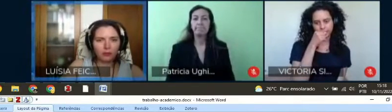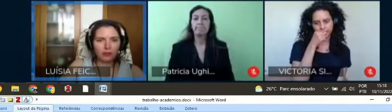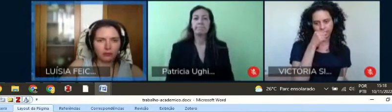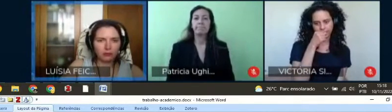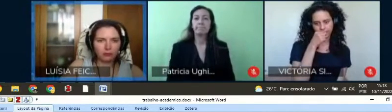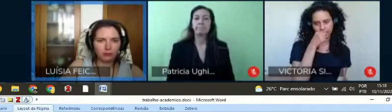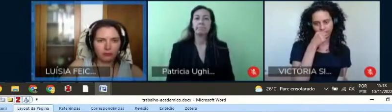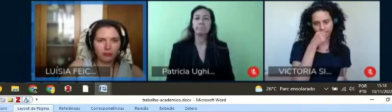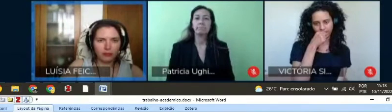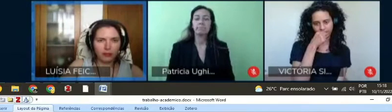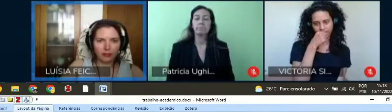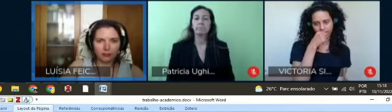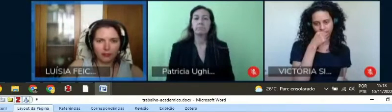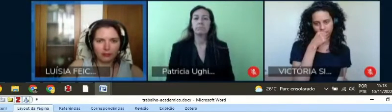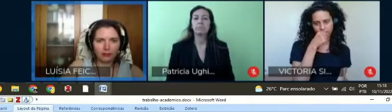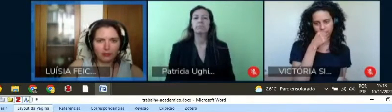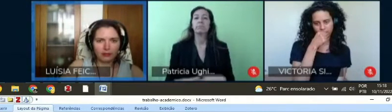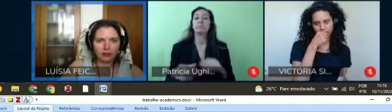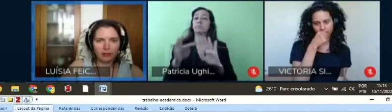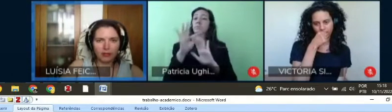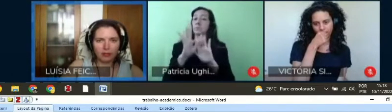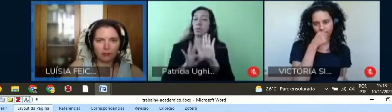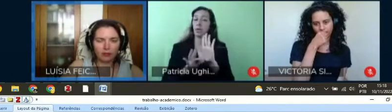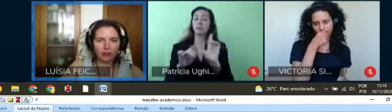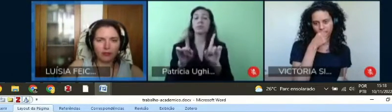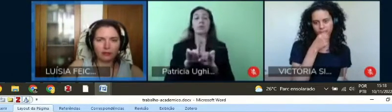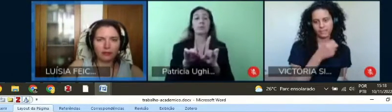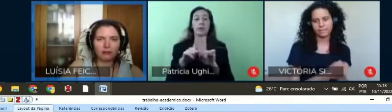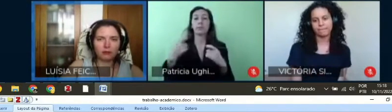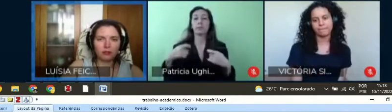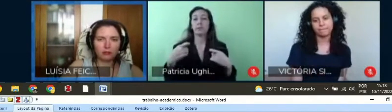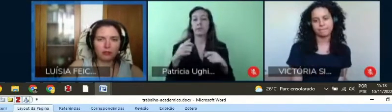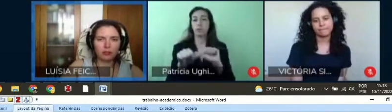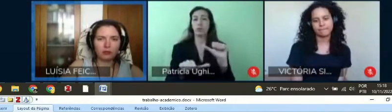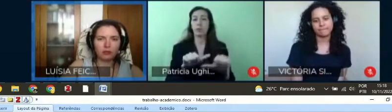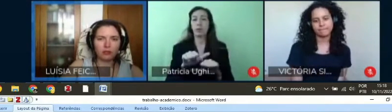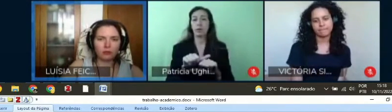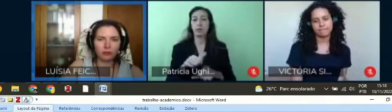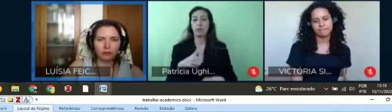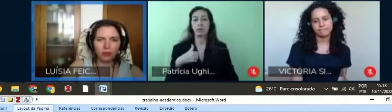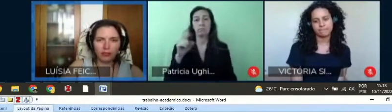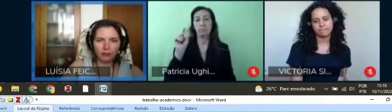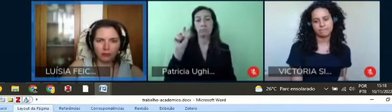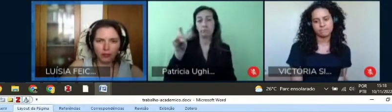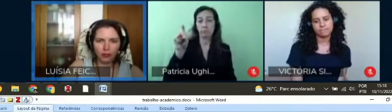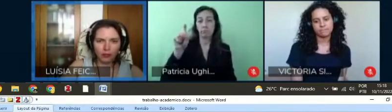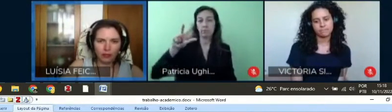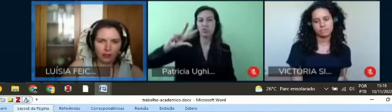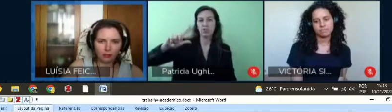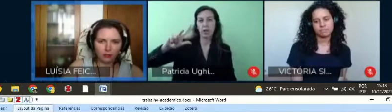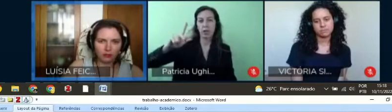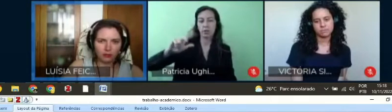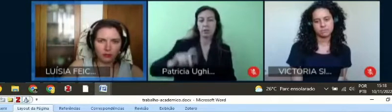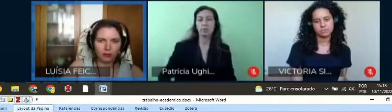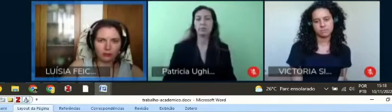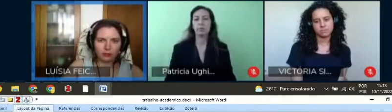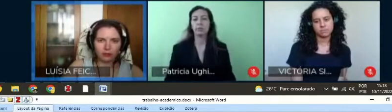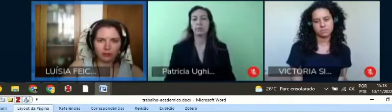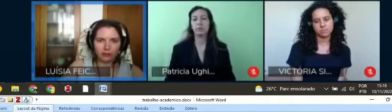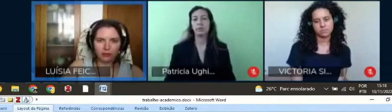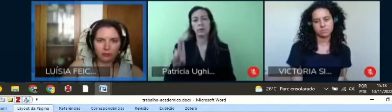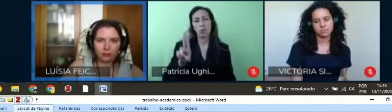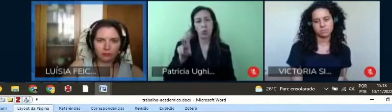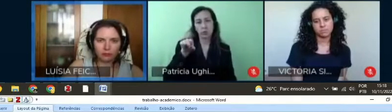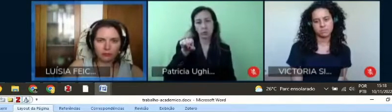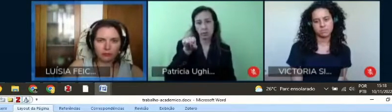E no meu texto vai ter que ser atualizado também. Eu venho aqui e escrevo? Não, eu clico com o botão direito e utilizo essa opção